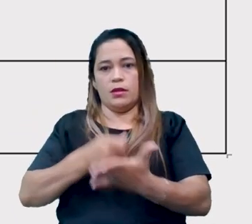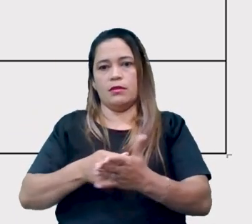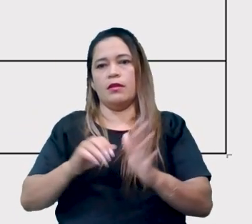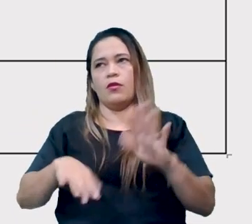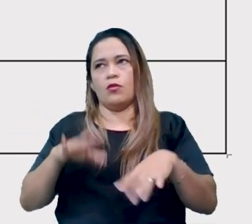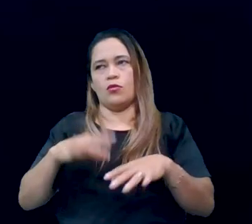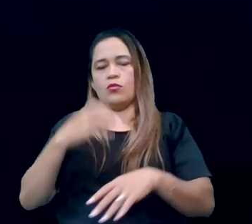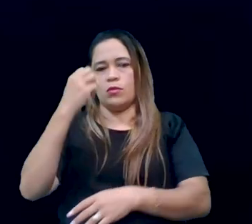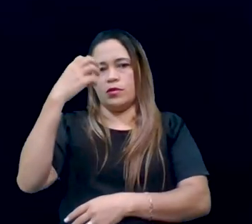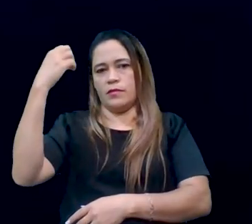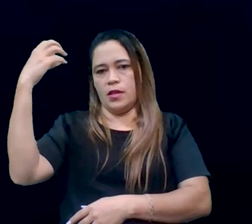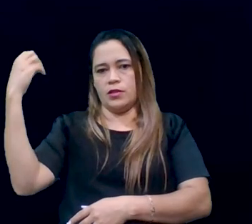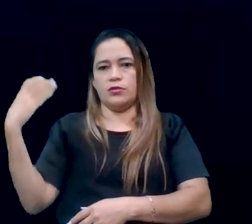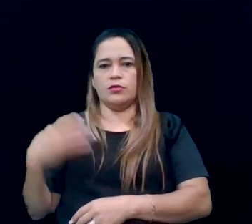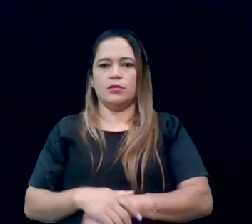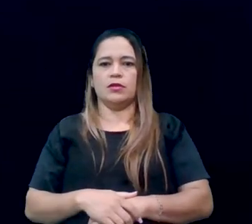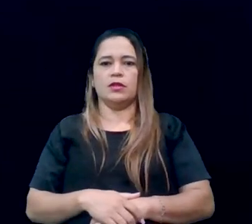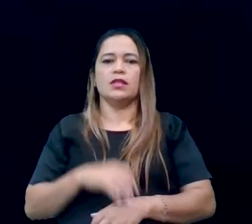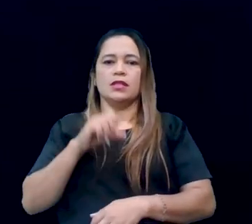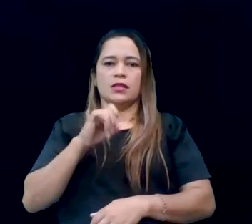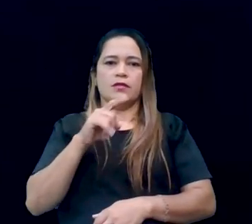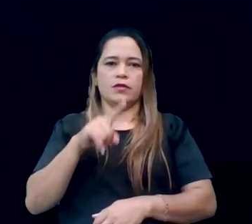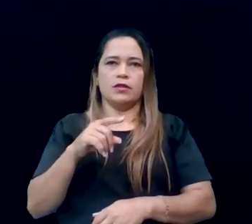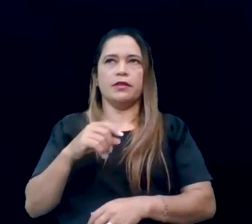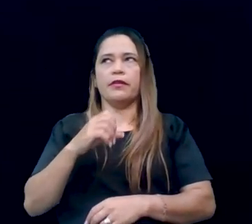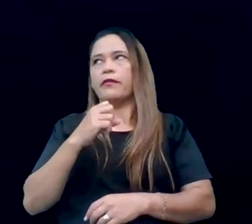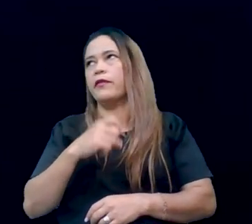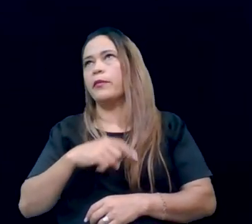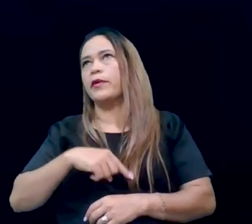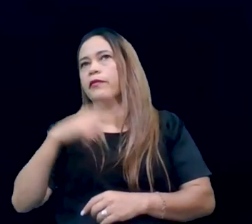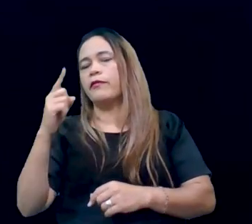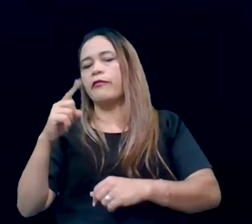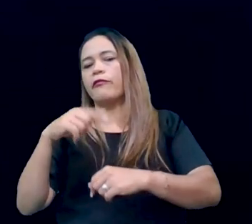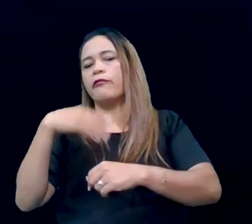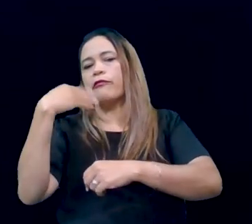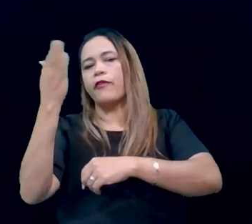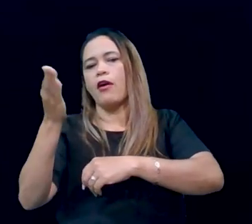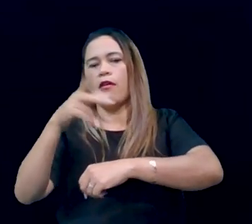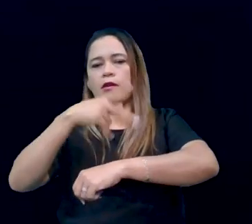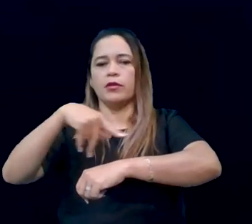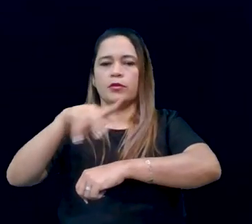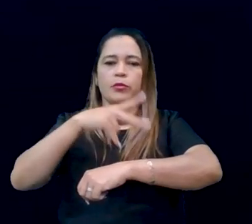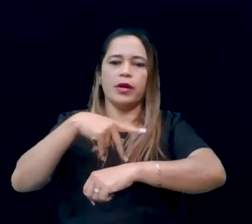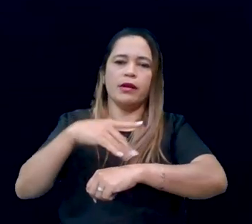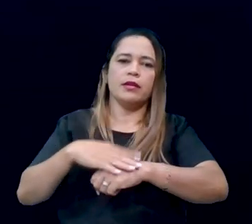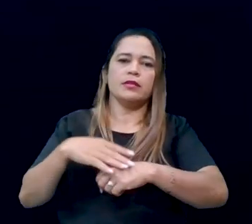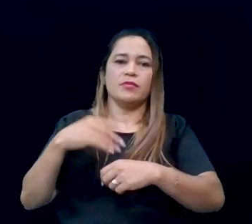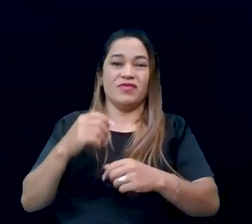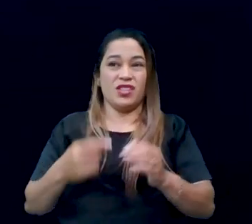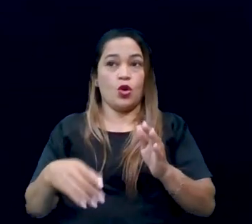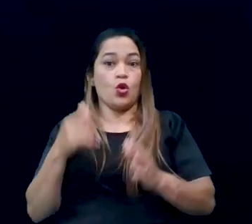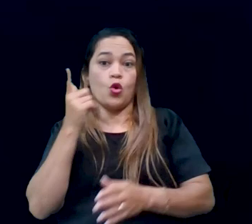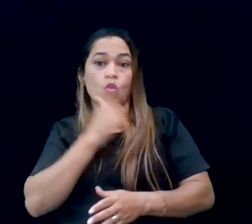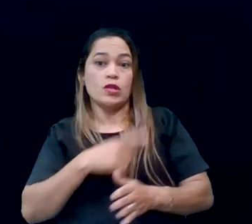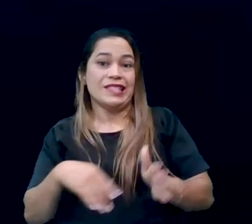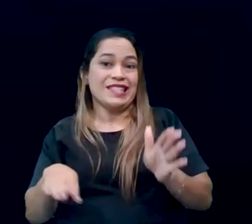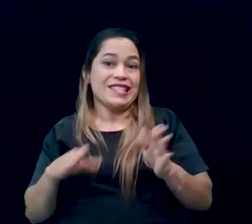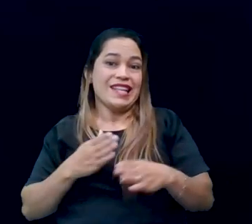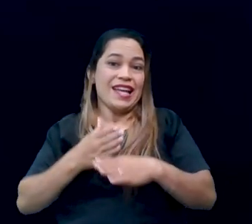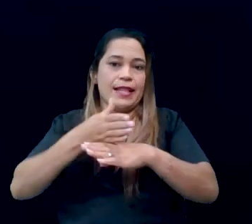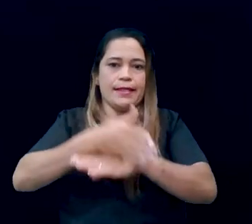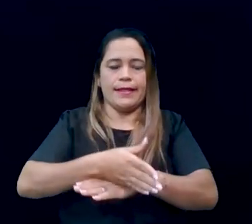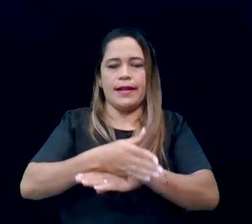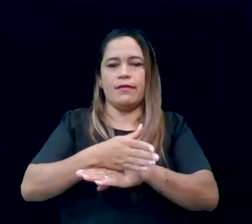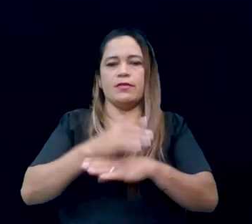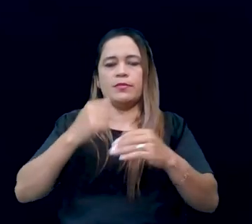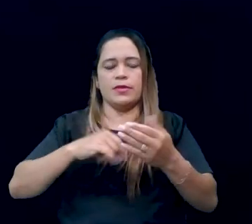viagens. Olha para mim aqui. Se você for sair do Brasil para alguns países, para você conseguir entrar no país que você vai visitar, você vai ter